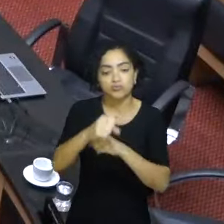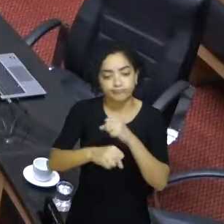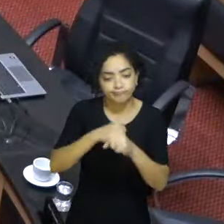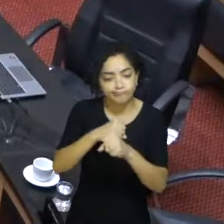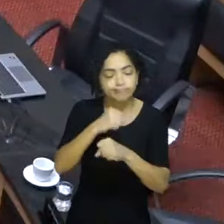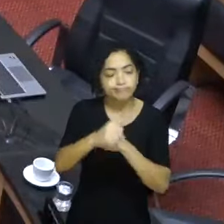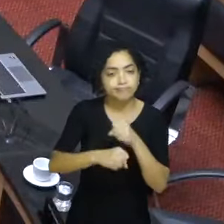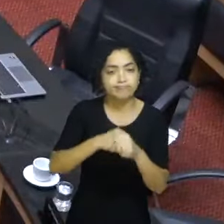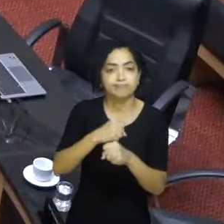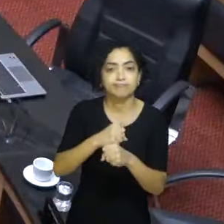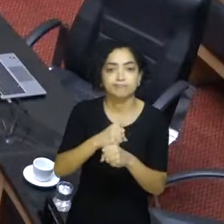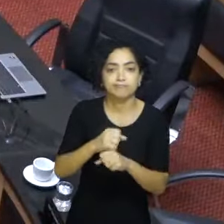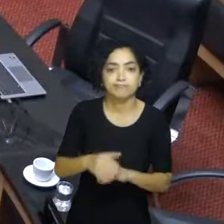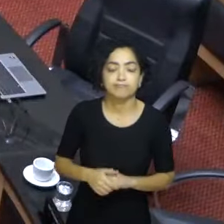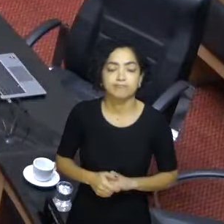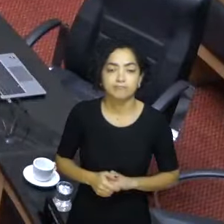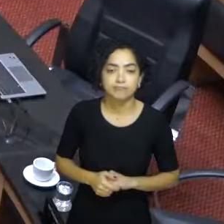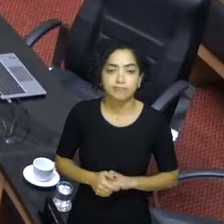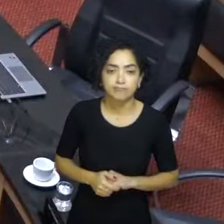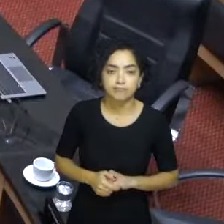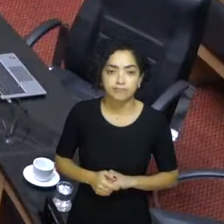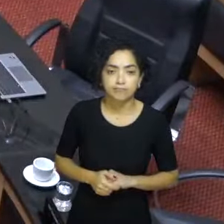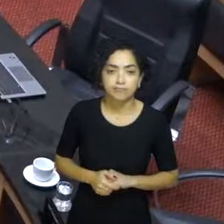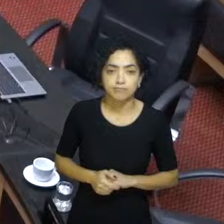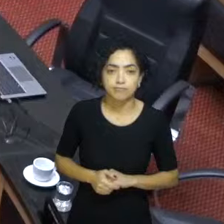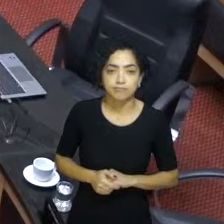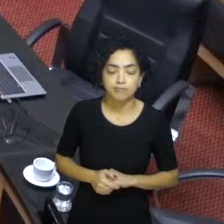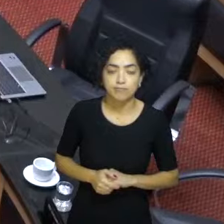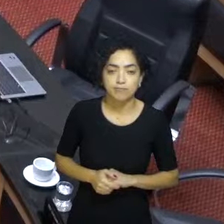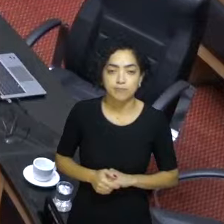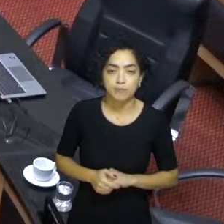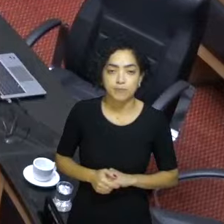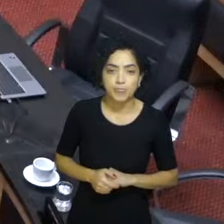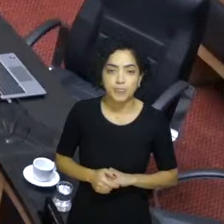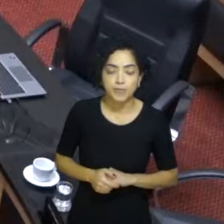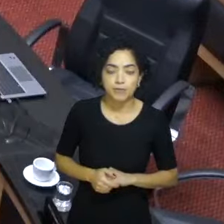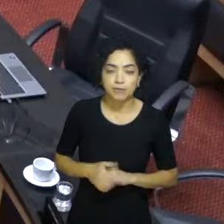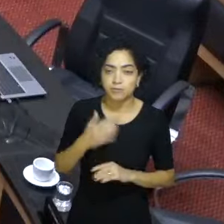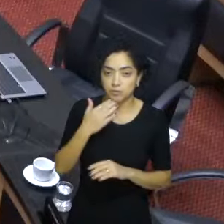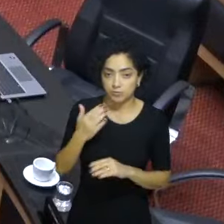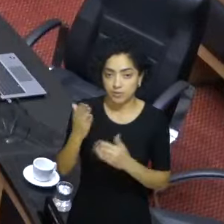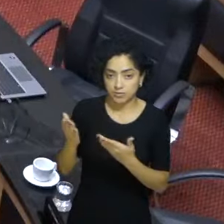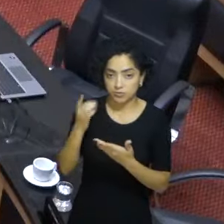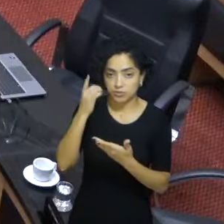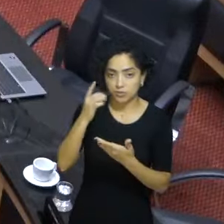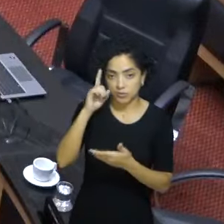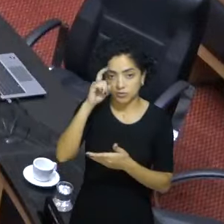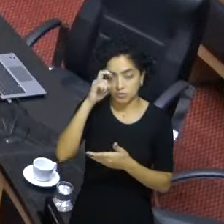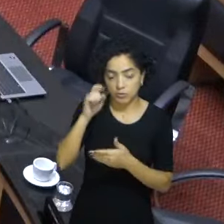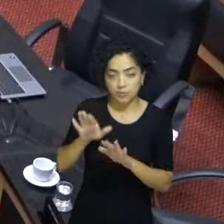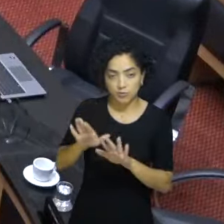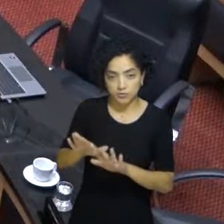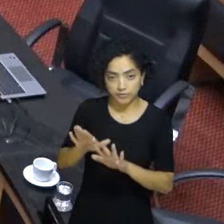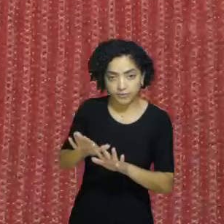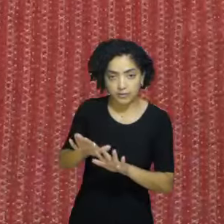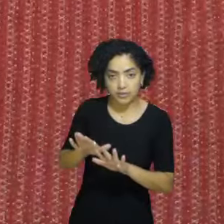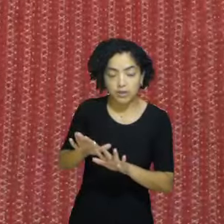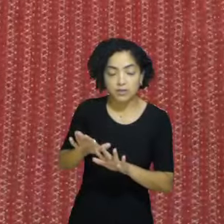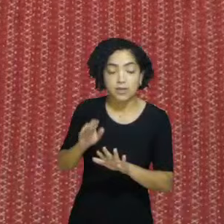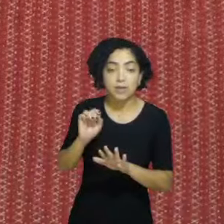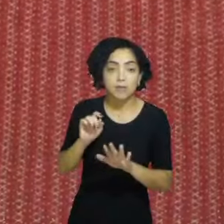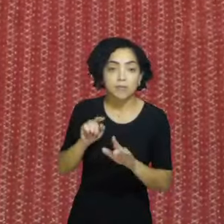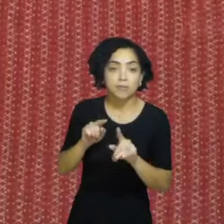eu peço até a matéria, que com a palavra deputado Sorato. Eu peço até que o deputado Marcos Vieira possa ficar aqui, porque a pergunta